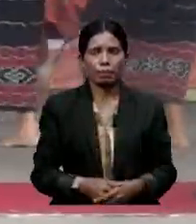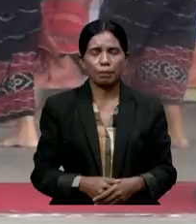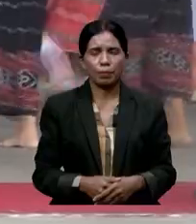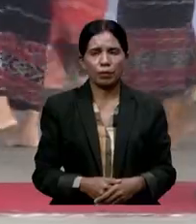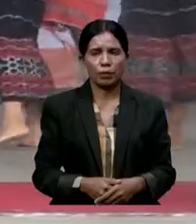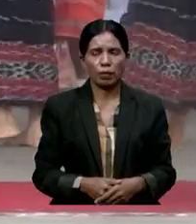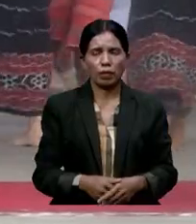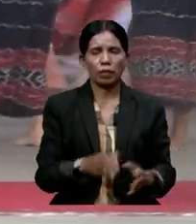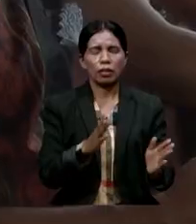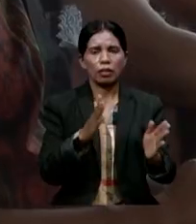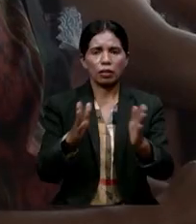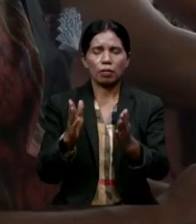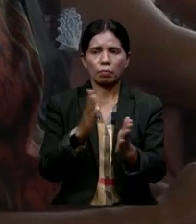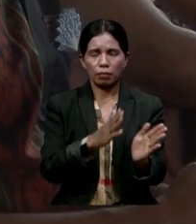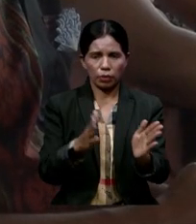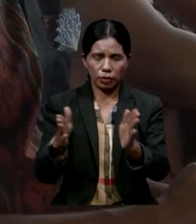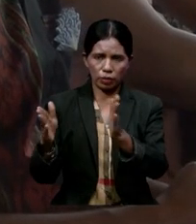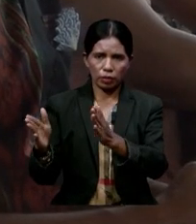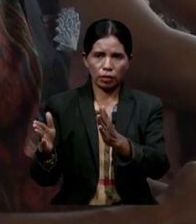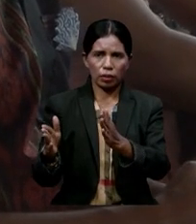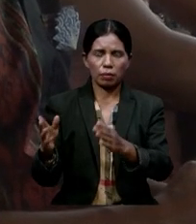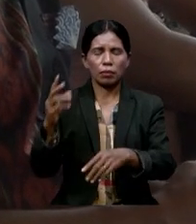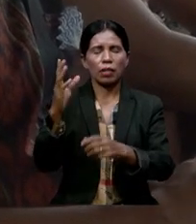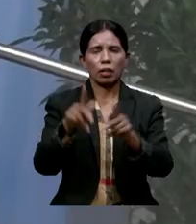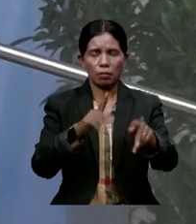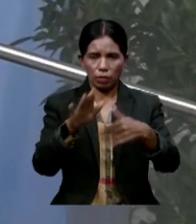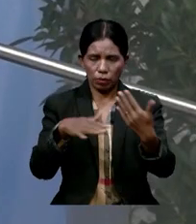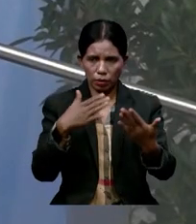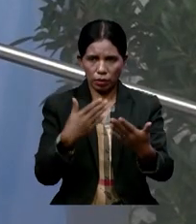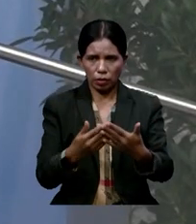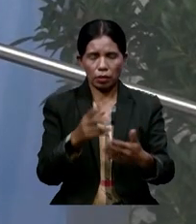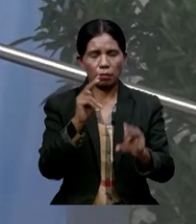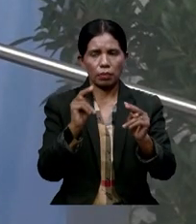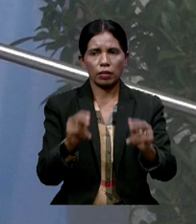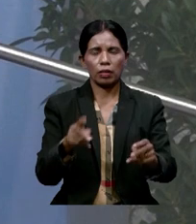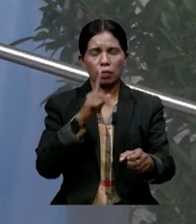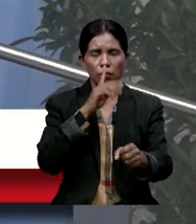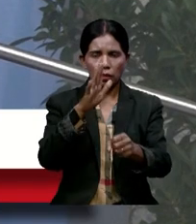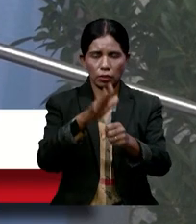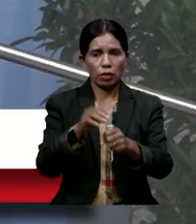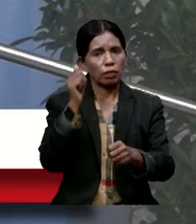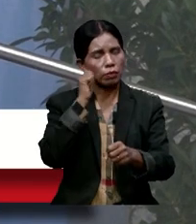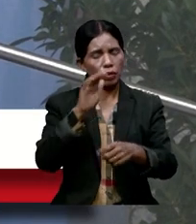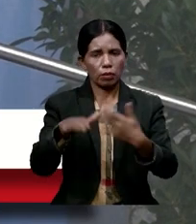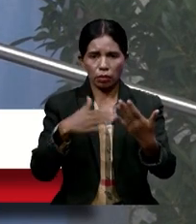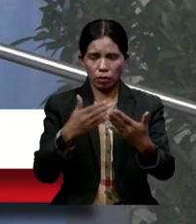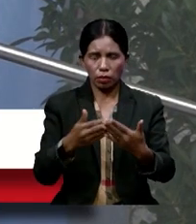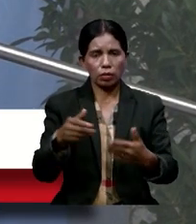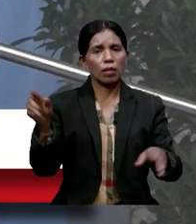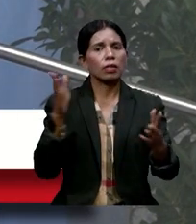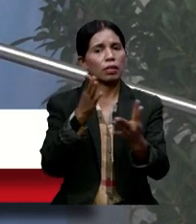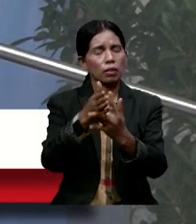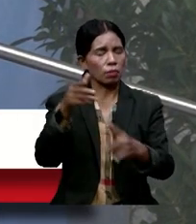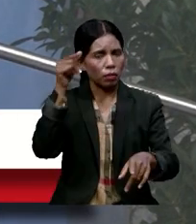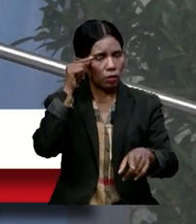e acelerar o processo na sociedade, é preciso garantir que as mulheres tenham acesso igualitário